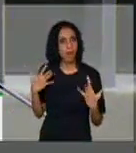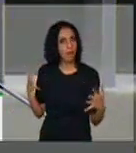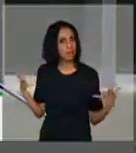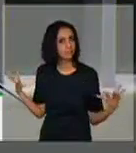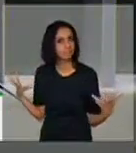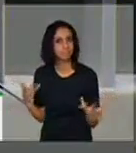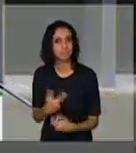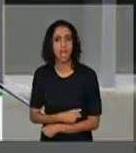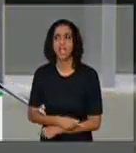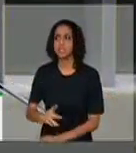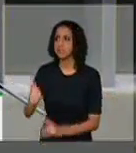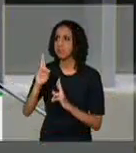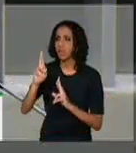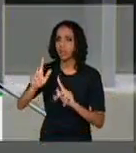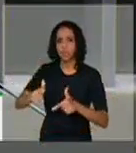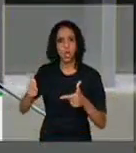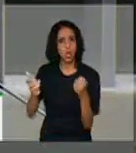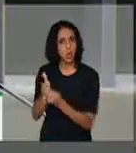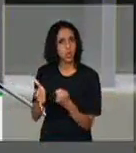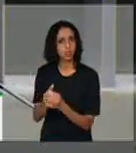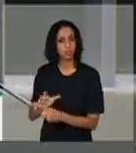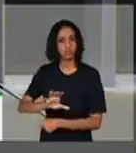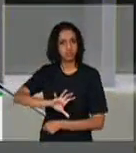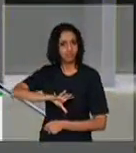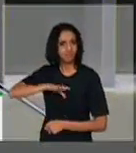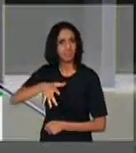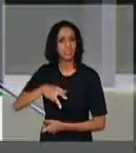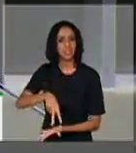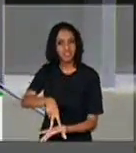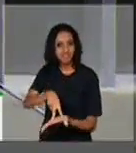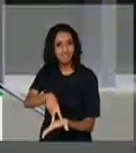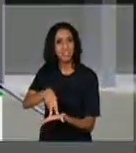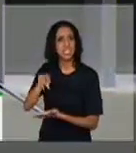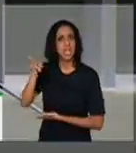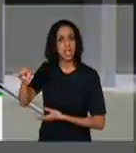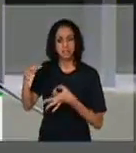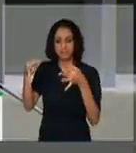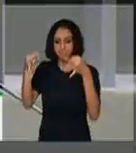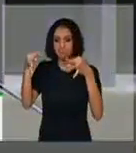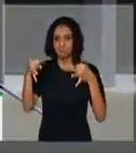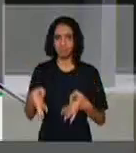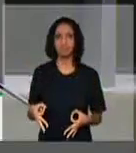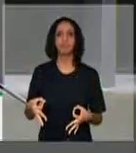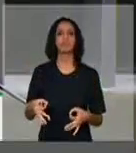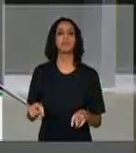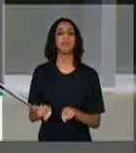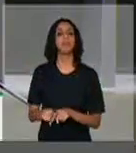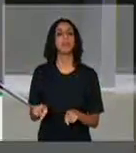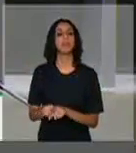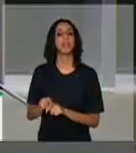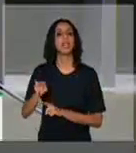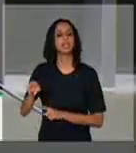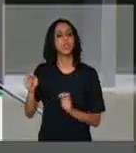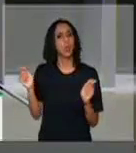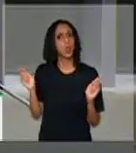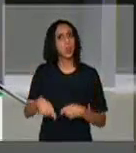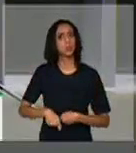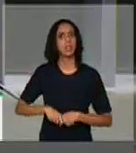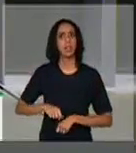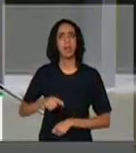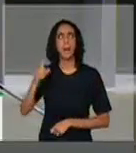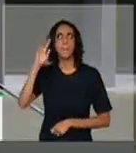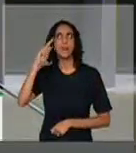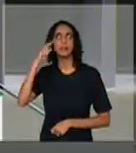de esperança, luta, coragem, resistência, disciplina e capacidade de